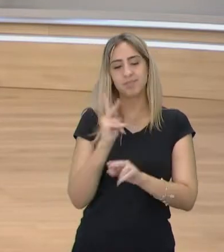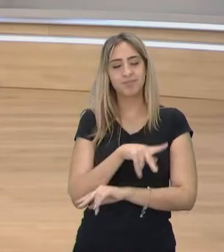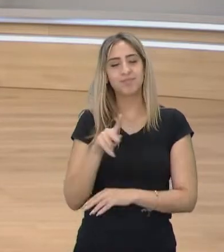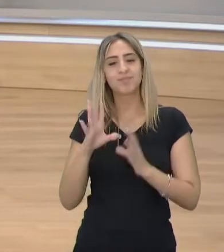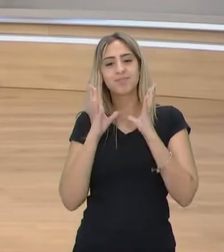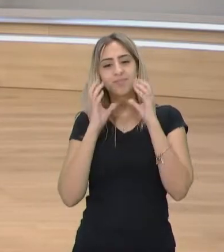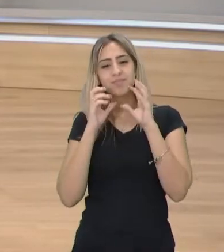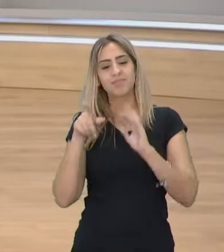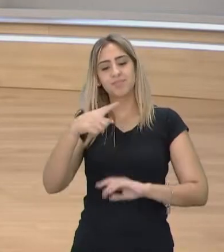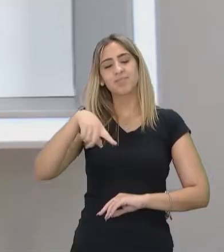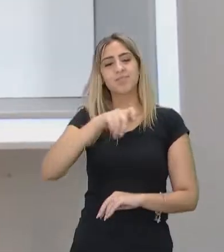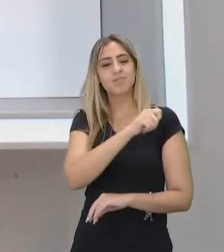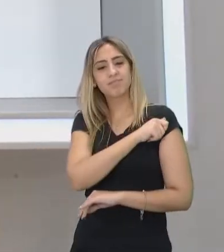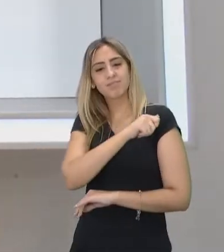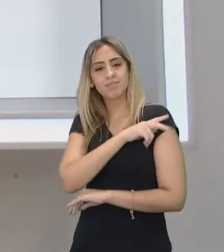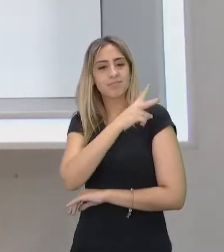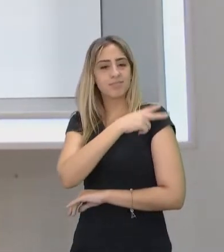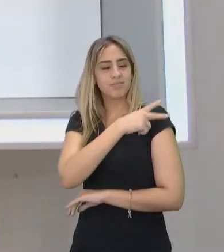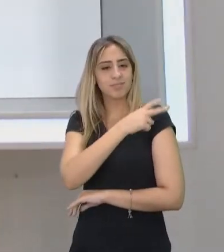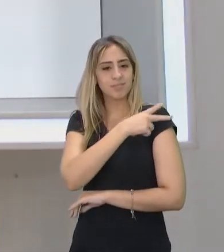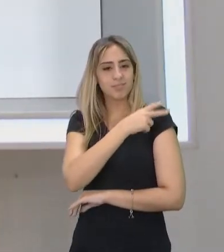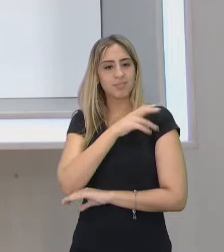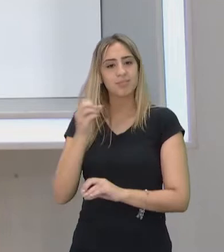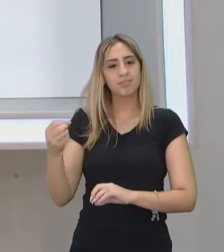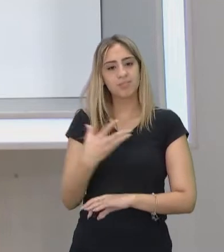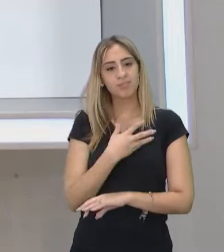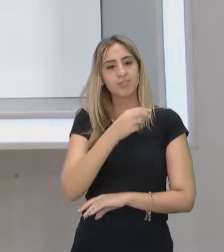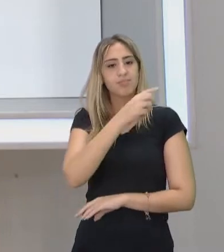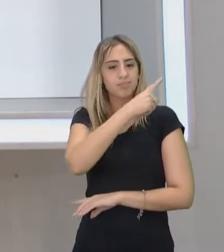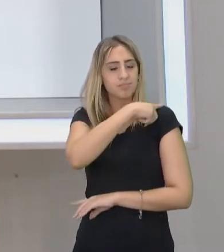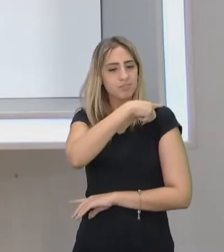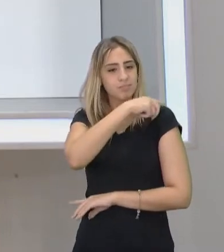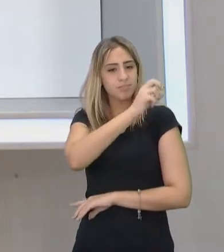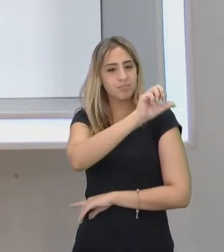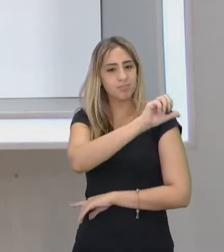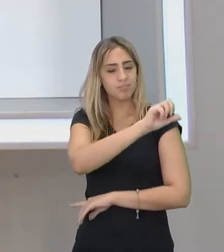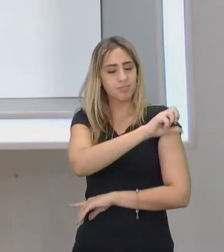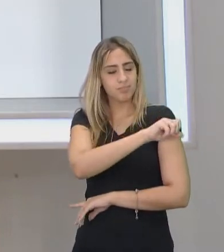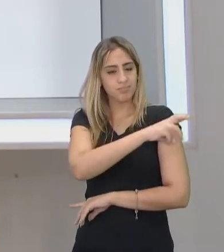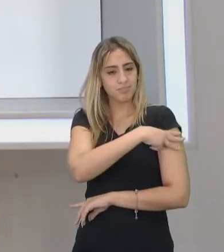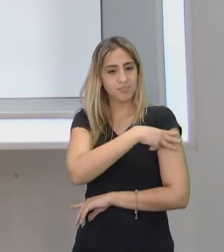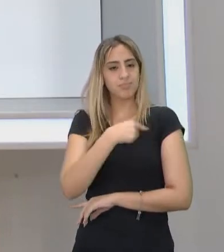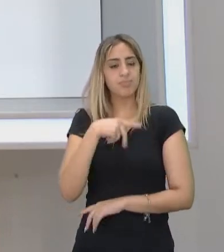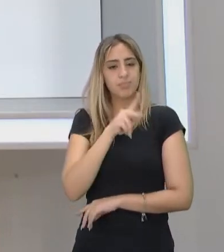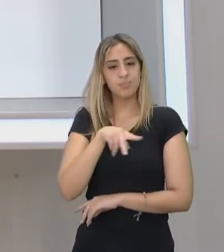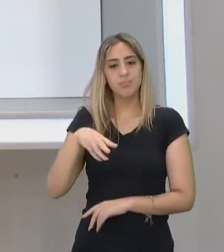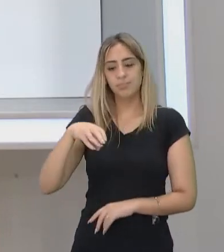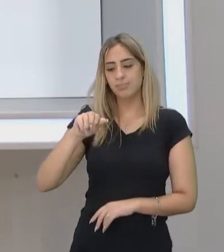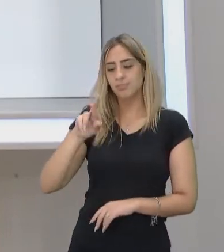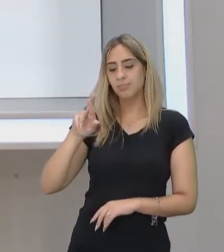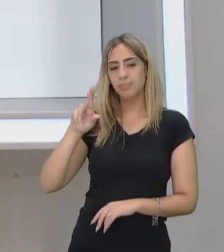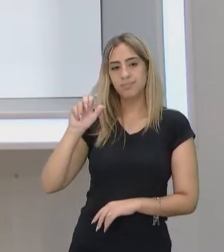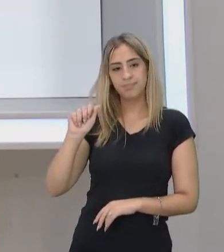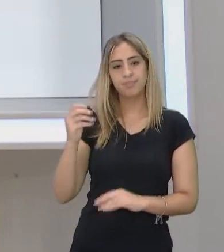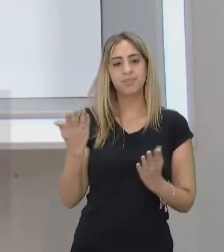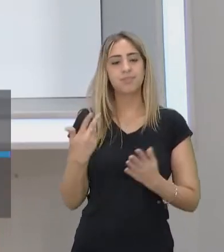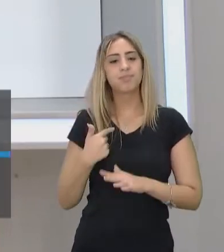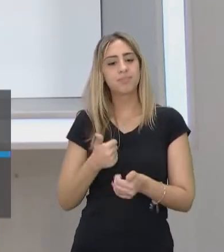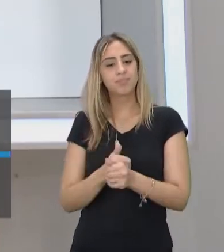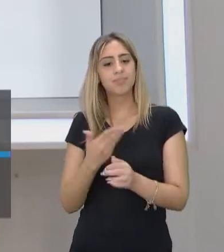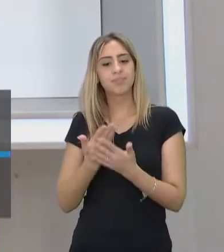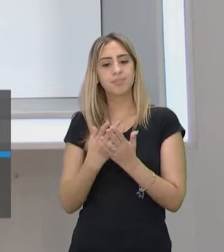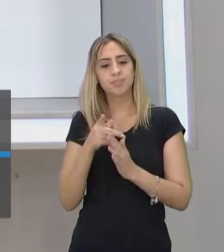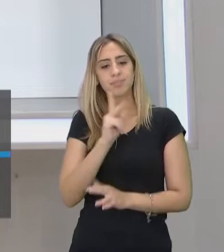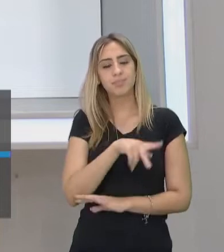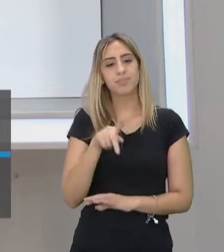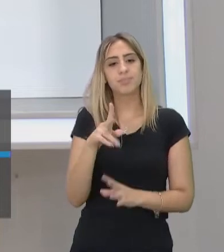Tony, estudantes aí da segunda série do novo ensino médio. Eu sou a professora Mara. Hoje eu vim acompanhar essa aula com o professor